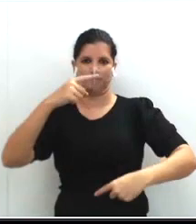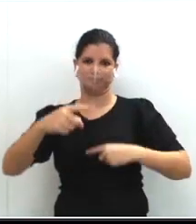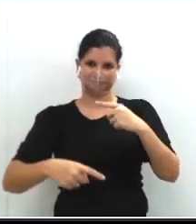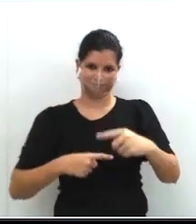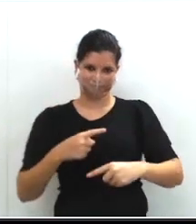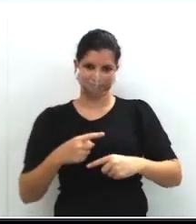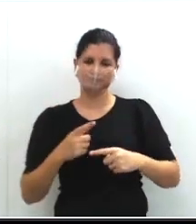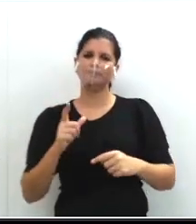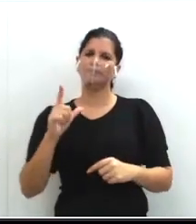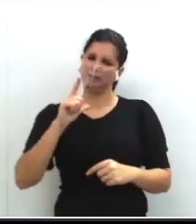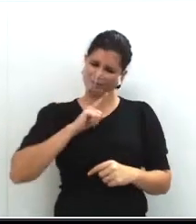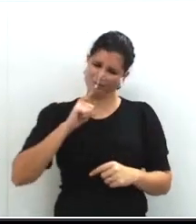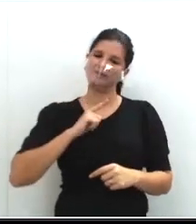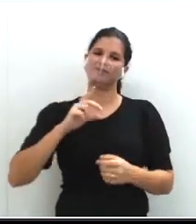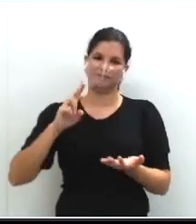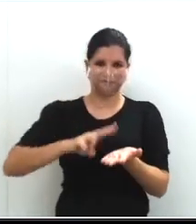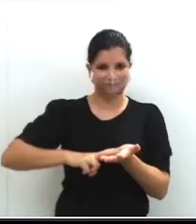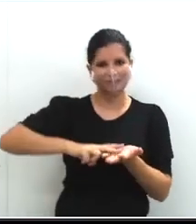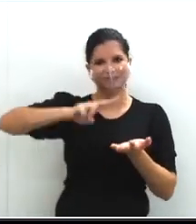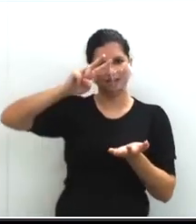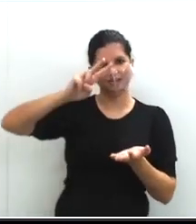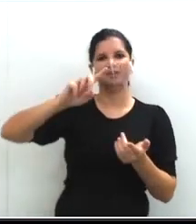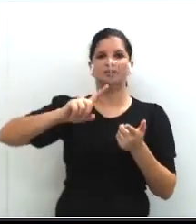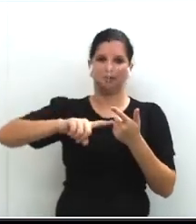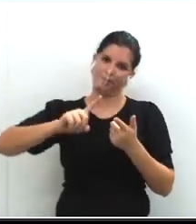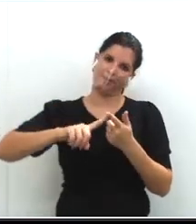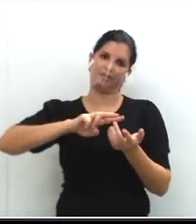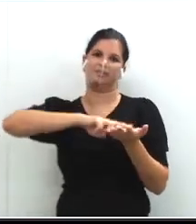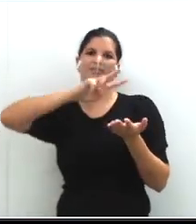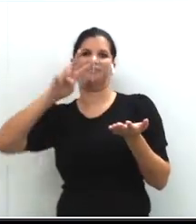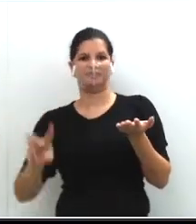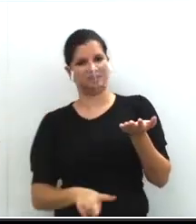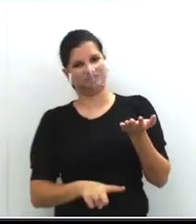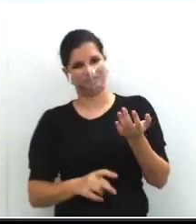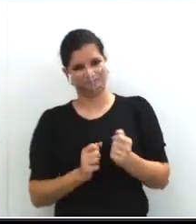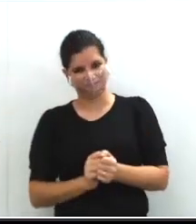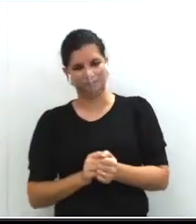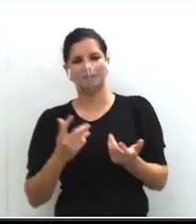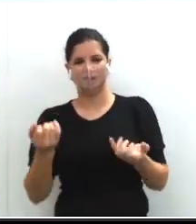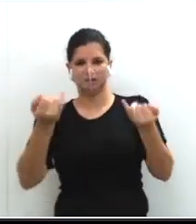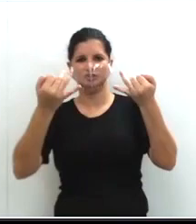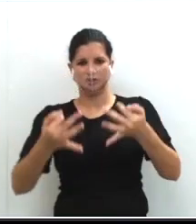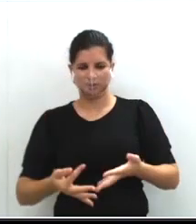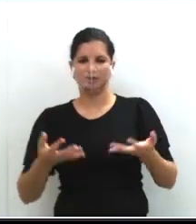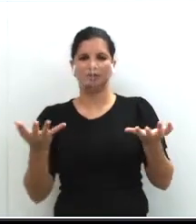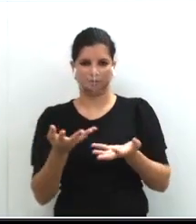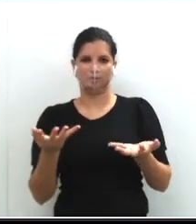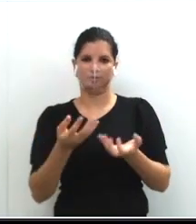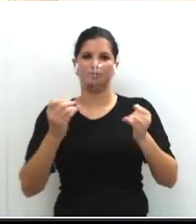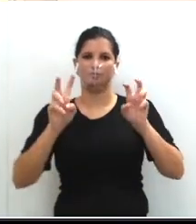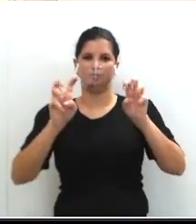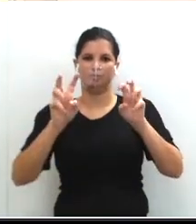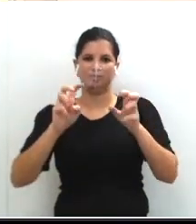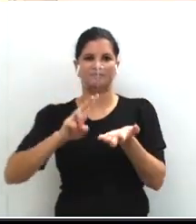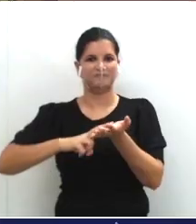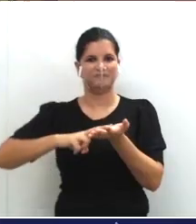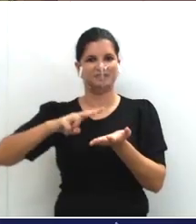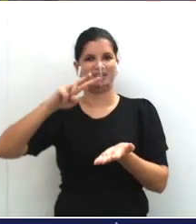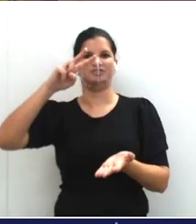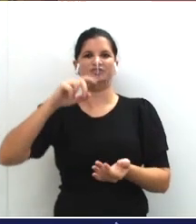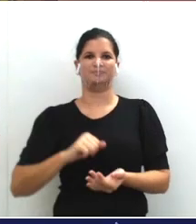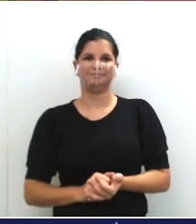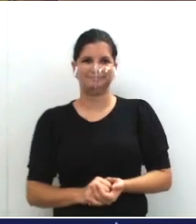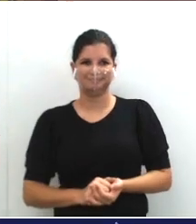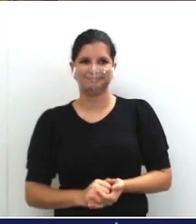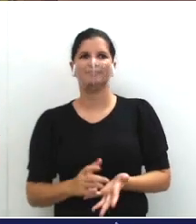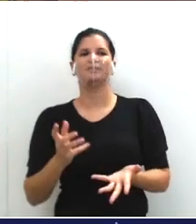as vantagens e as desvantagens da usina termoelétrica. Então, bora falar sobre as vantagens. Em